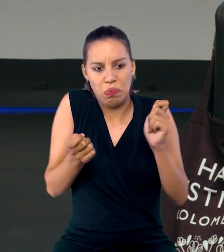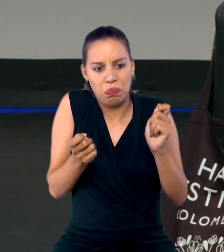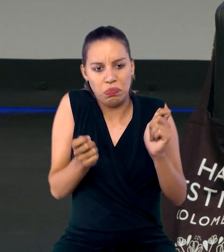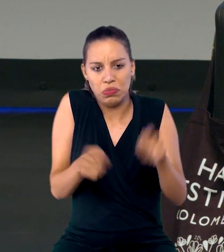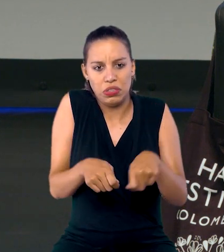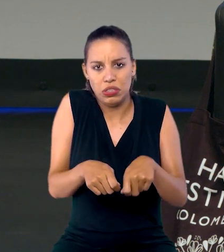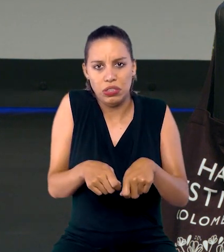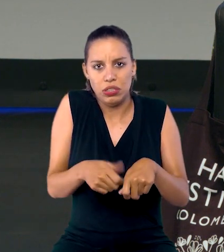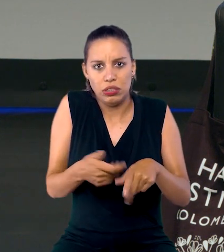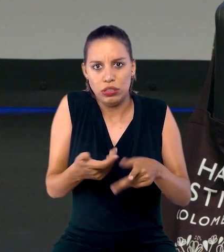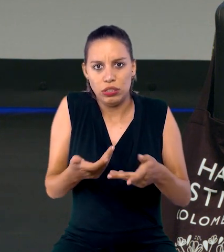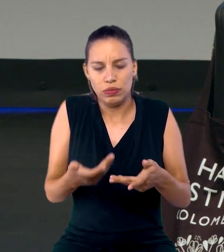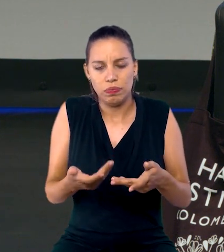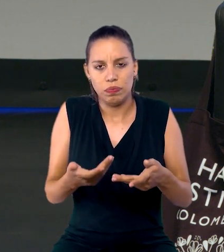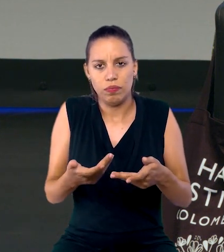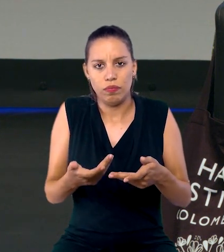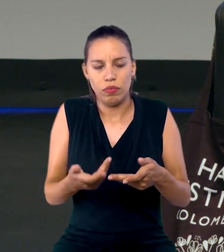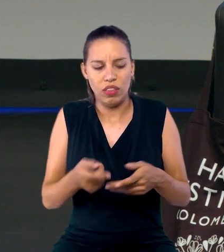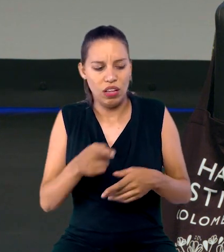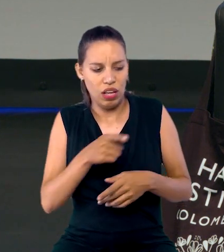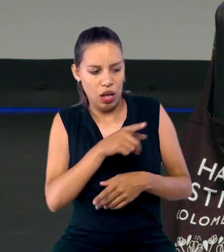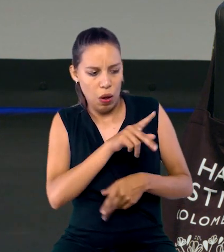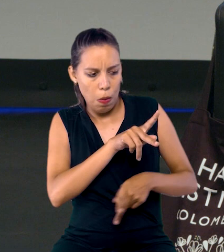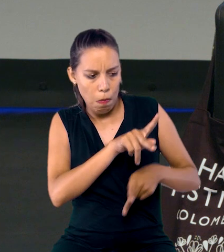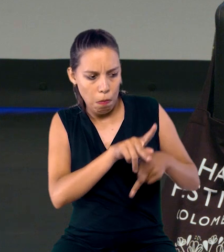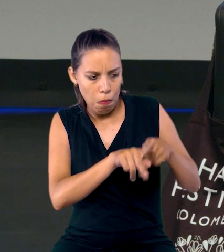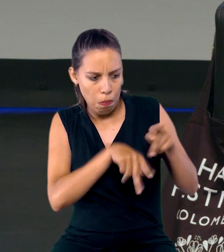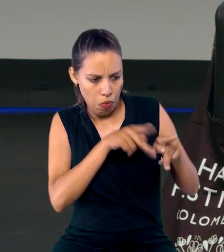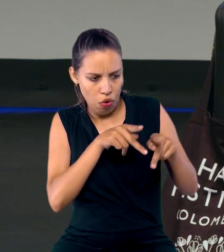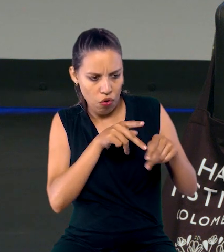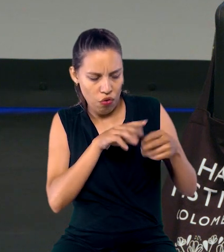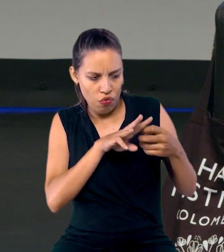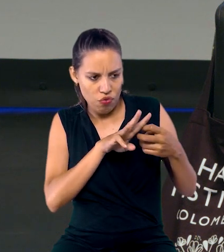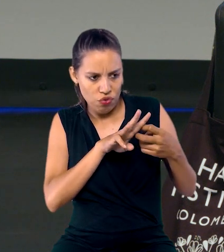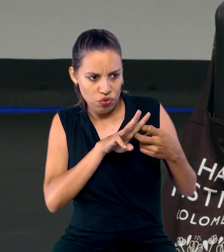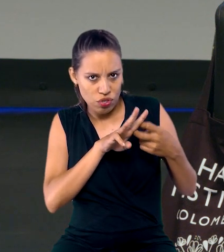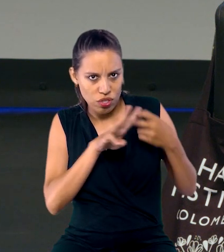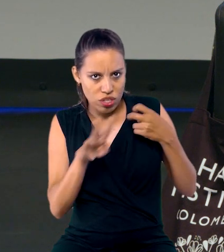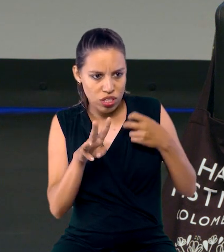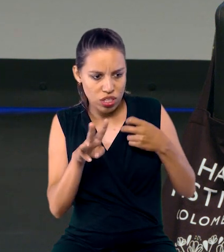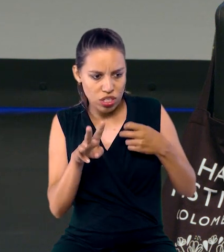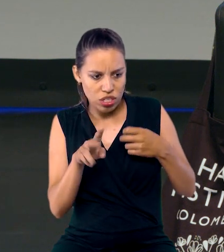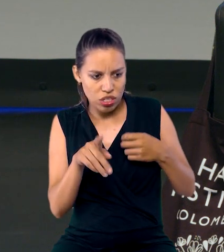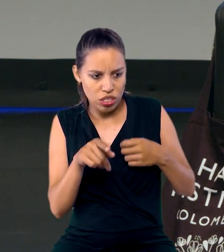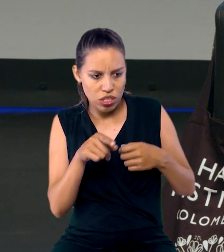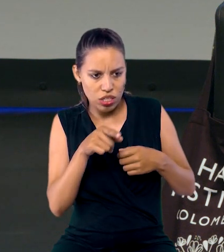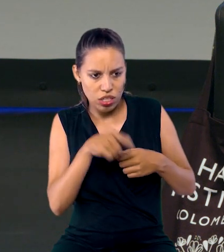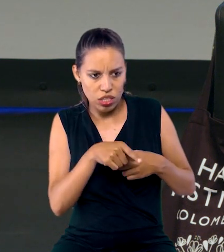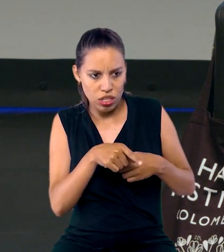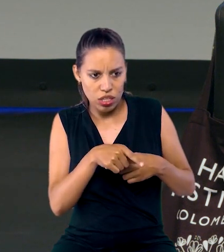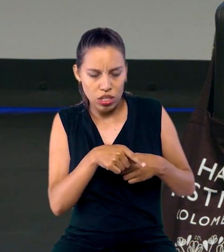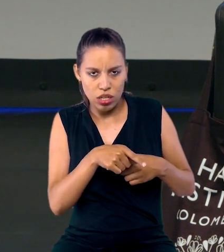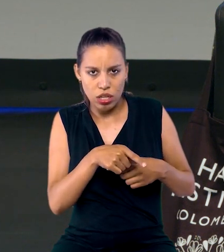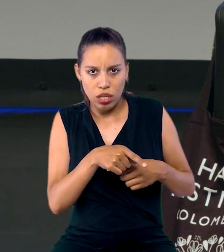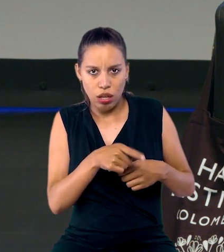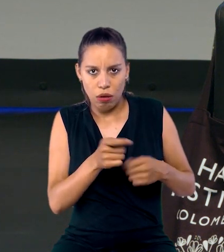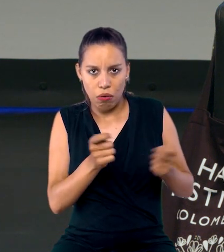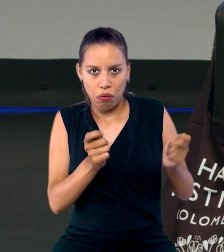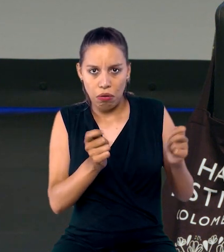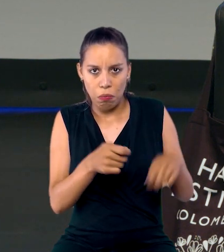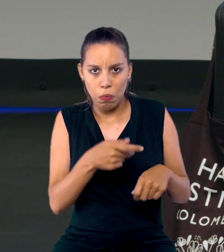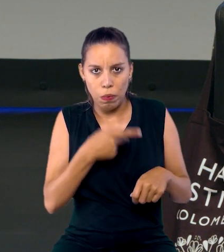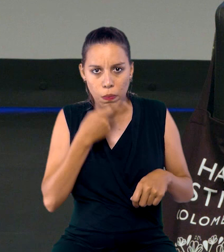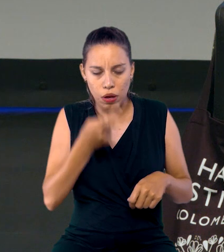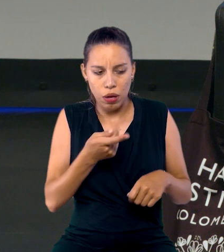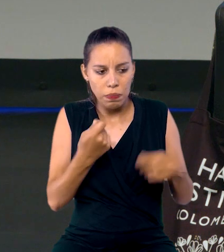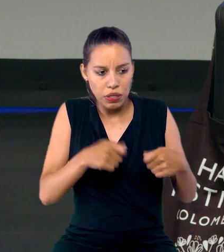tutela se estabelecia muito nessa ideia de que aqueles que não falam, embora falassem, devem ser tutelados,